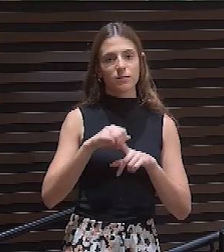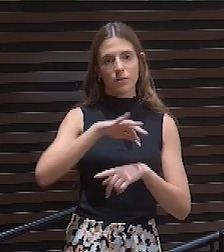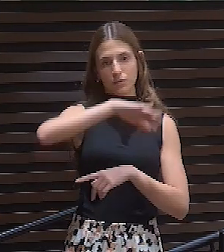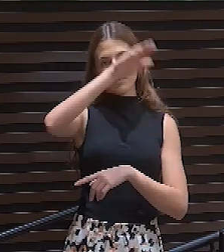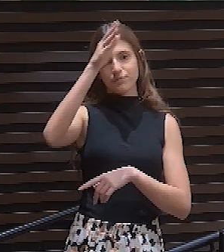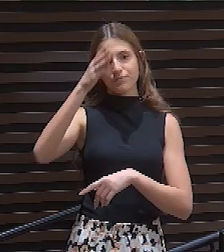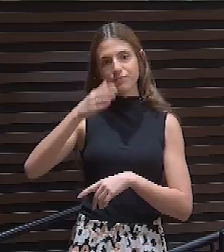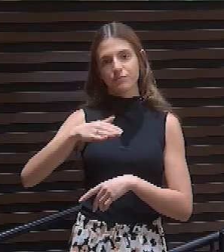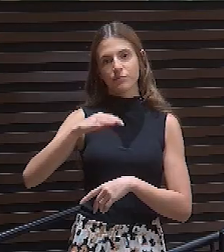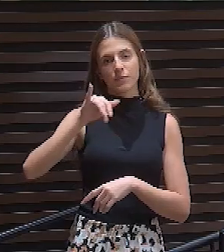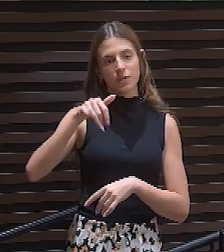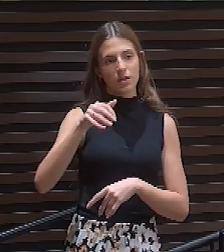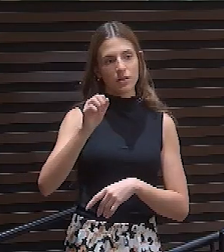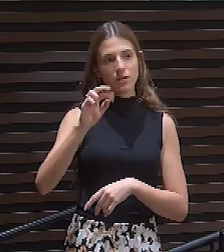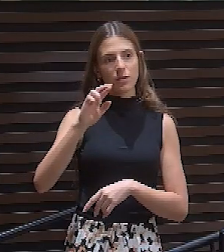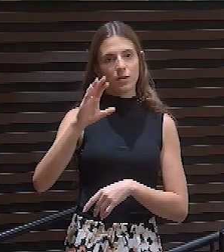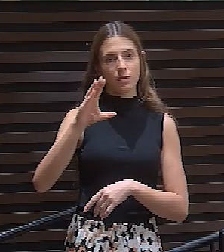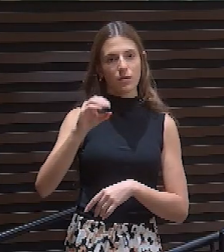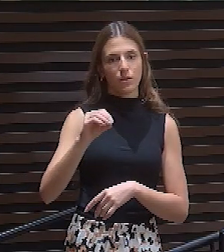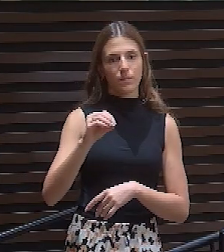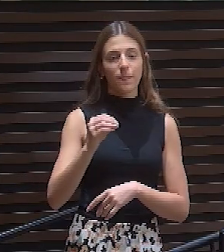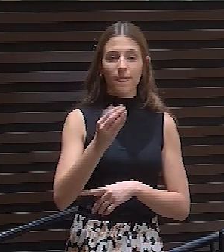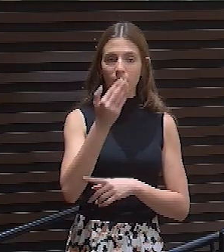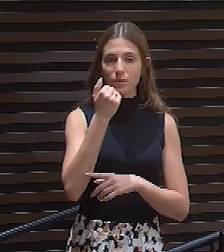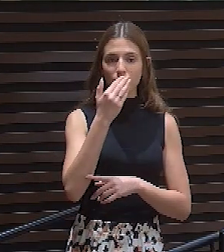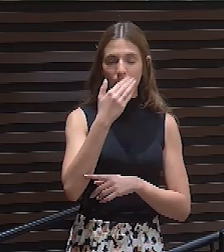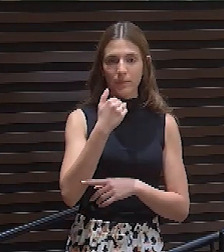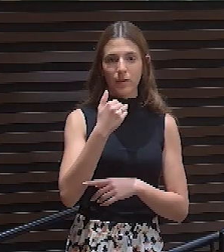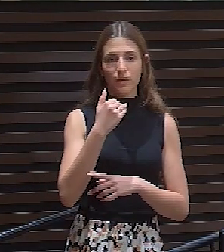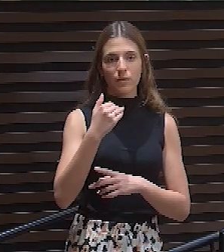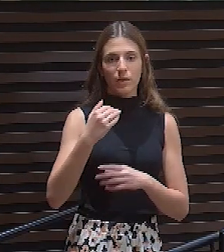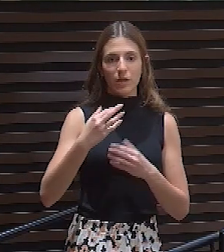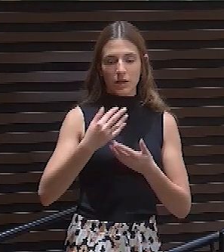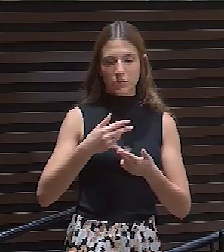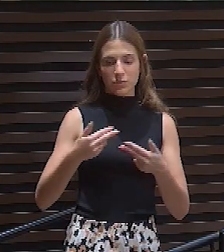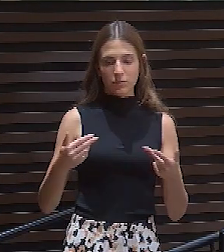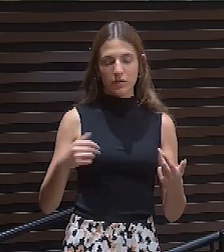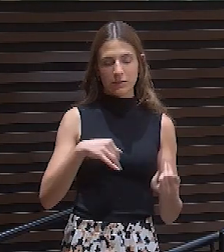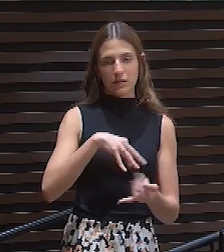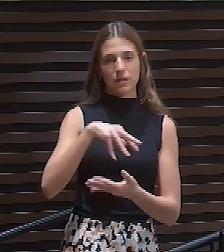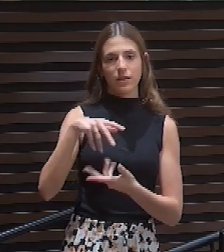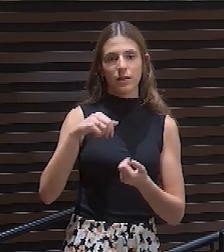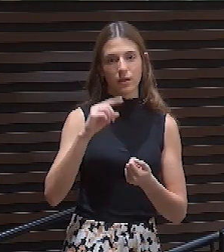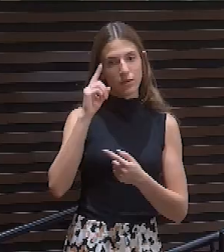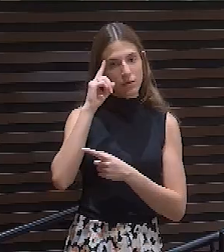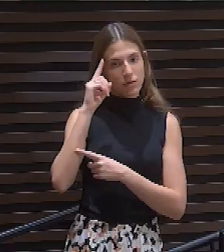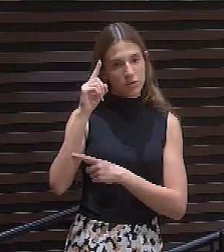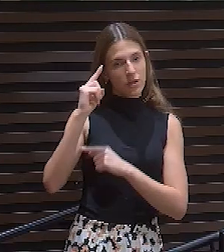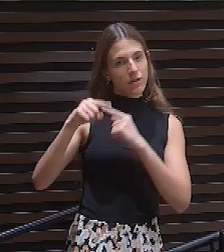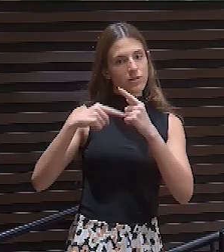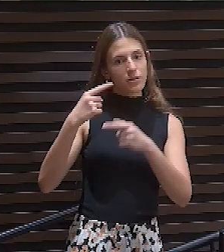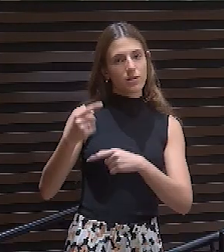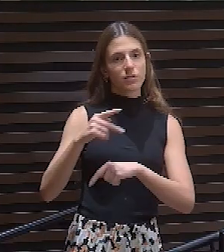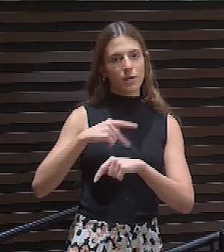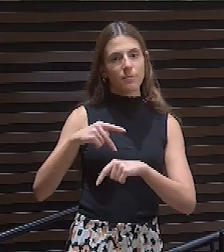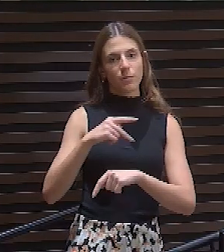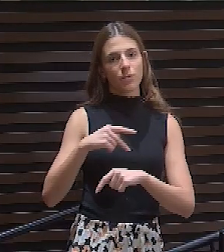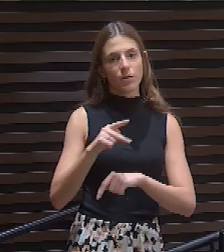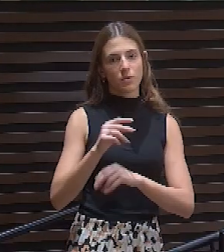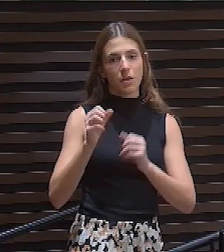Comeram do fruto da terra. No dia seguinte à Páscoa, pois